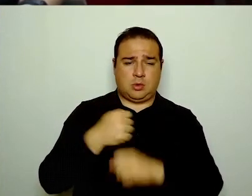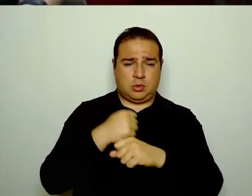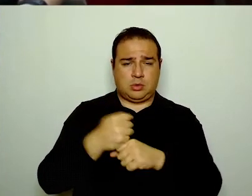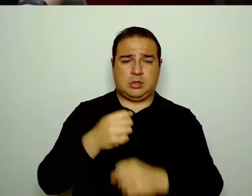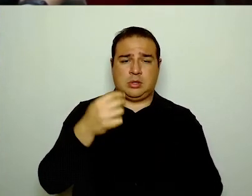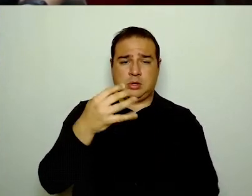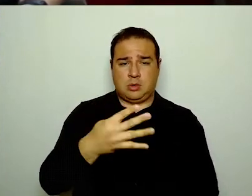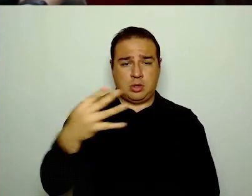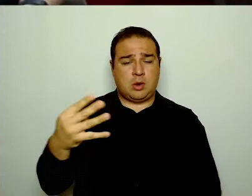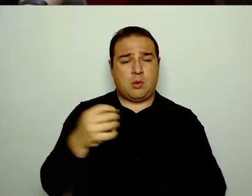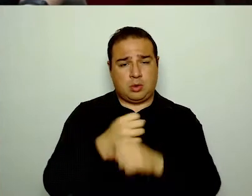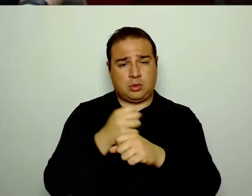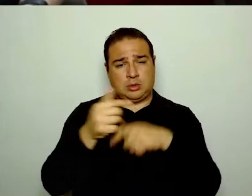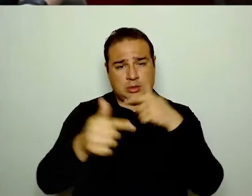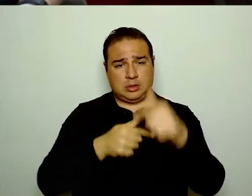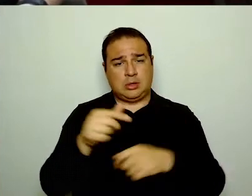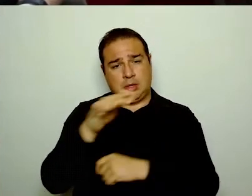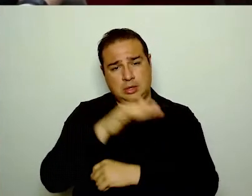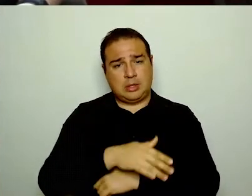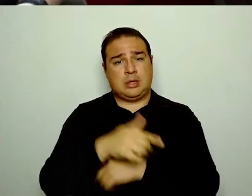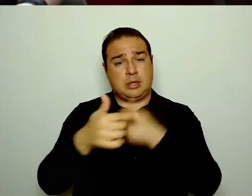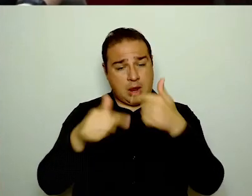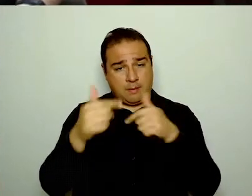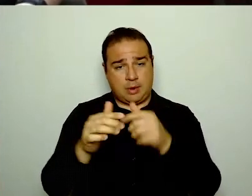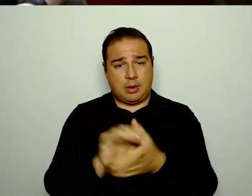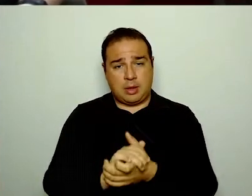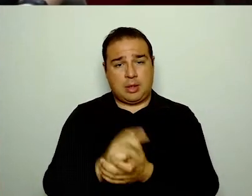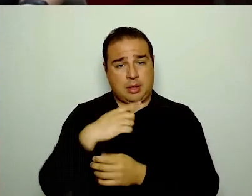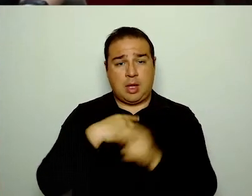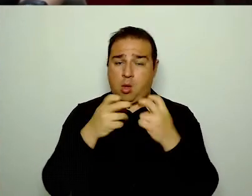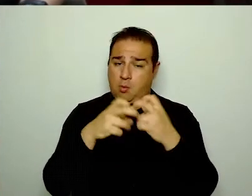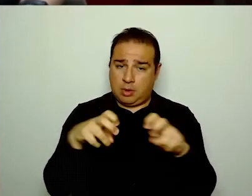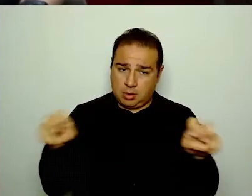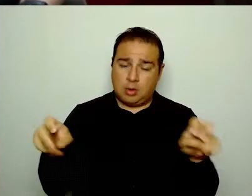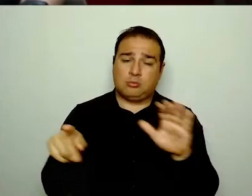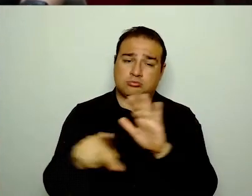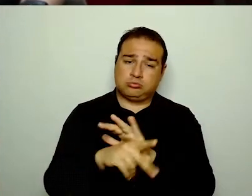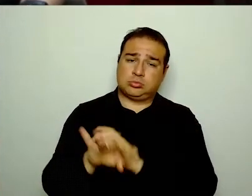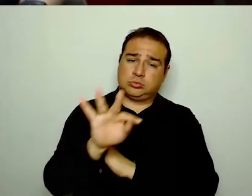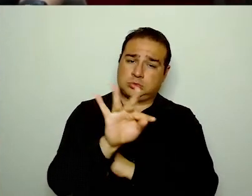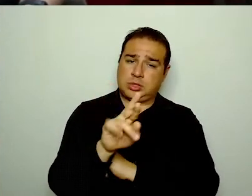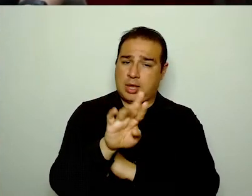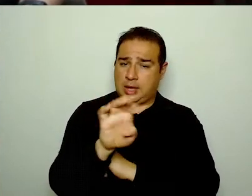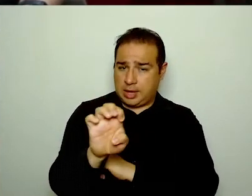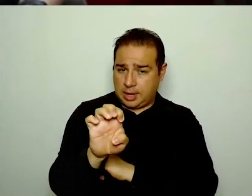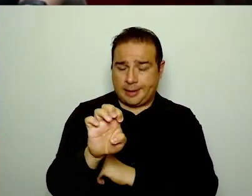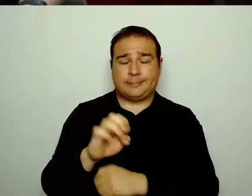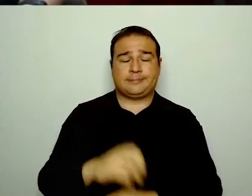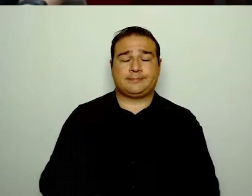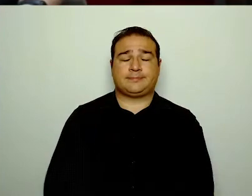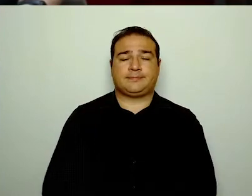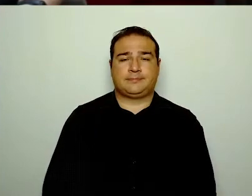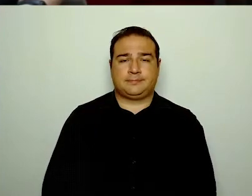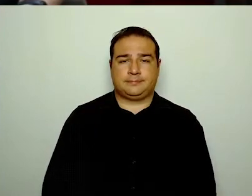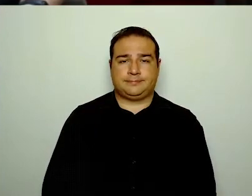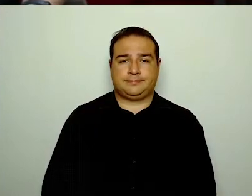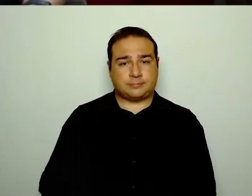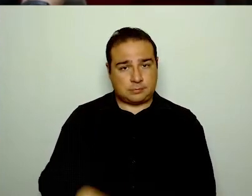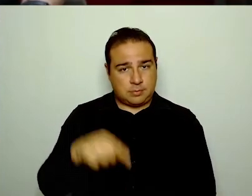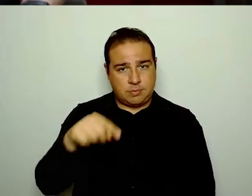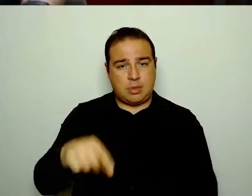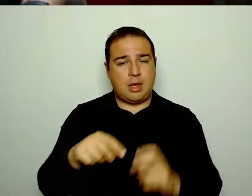tenho 44 anos de serviço na ativa e sou mesária do Tribunal Regional